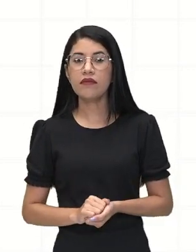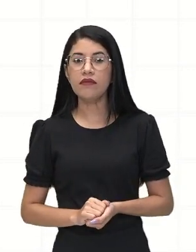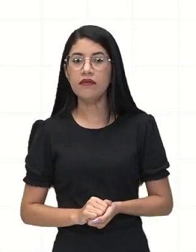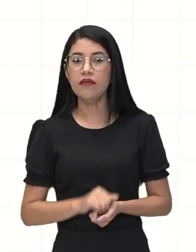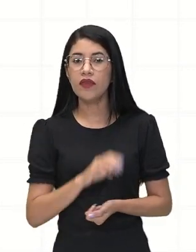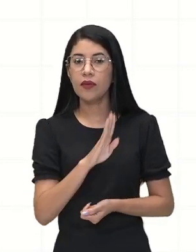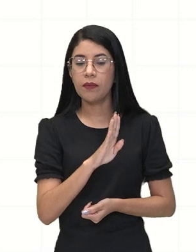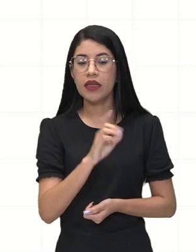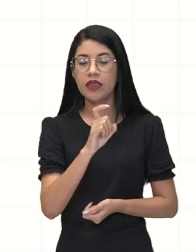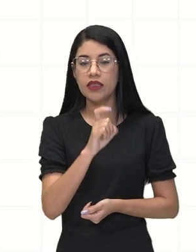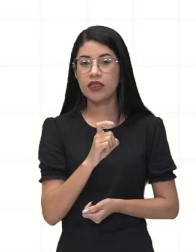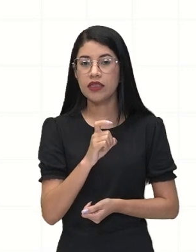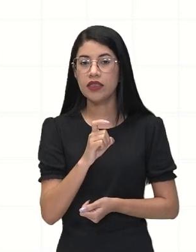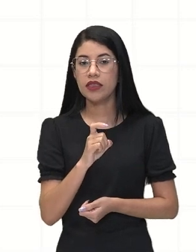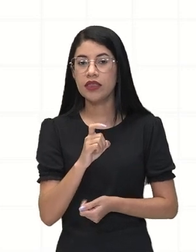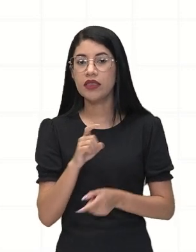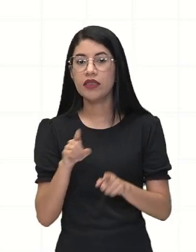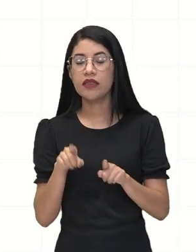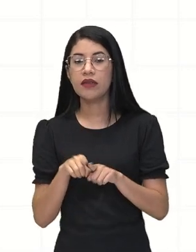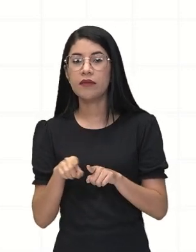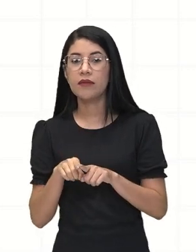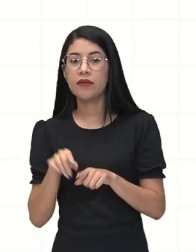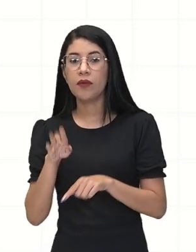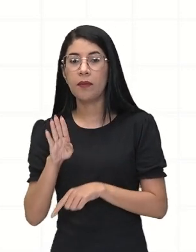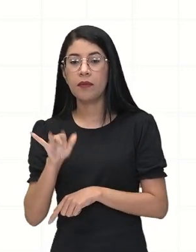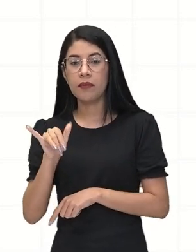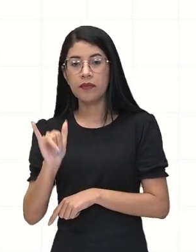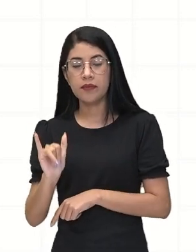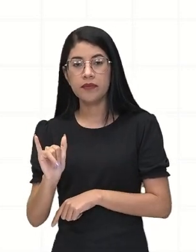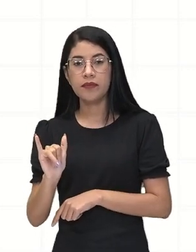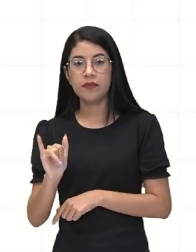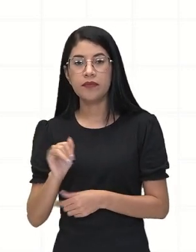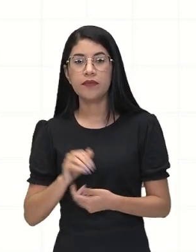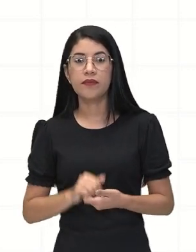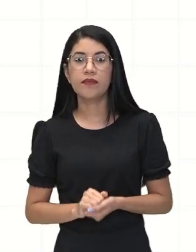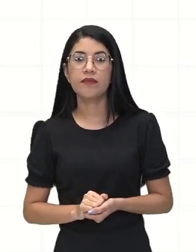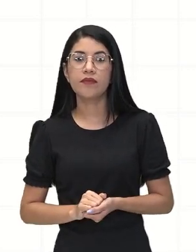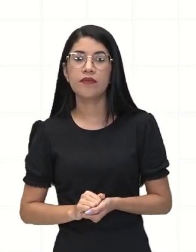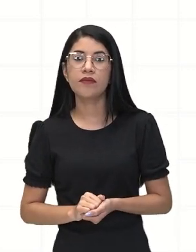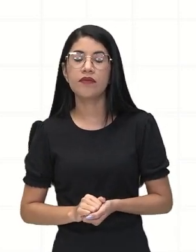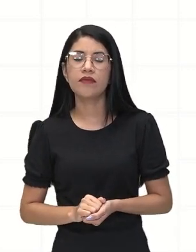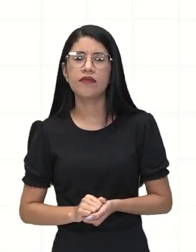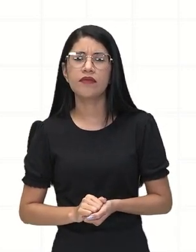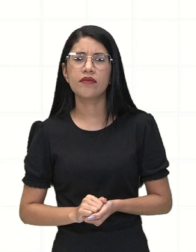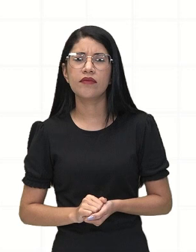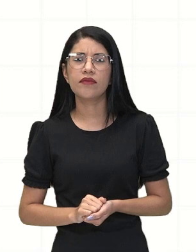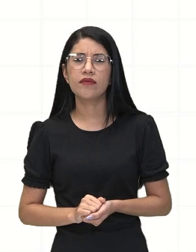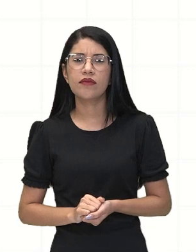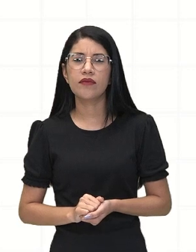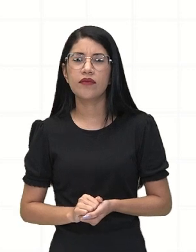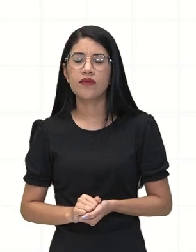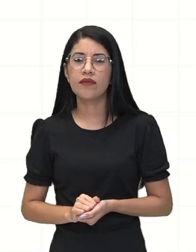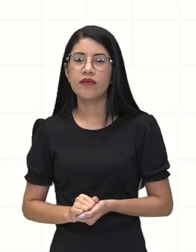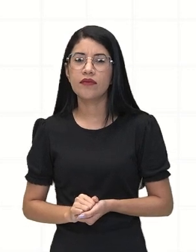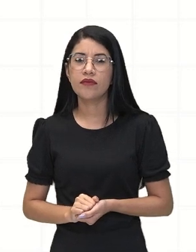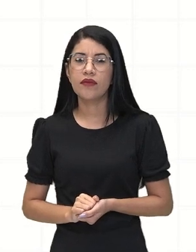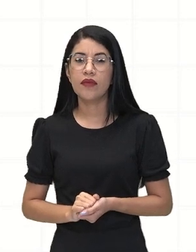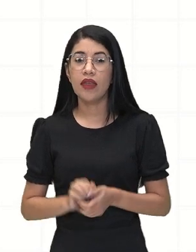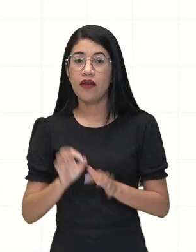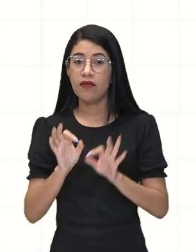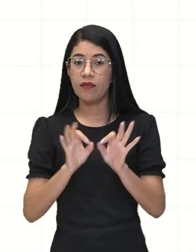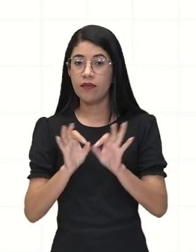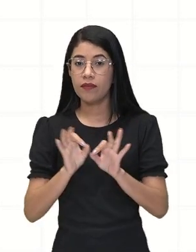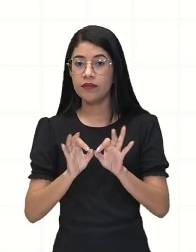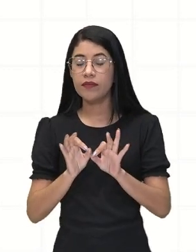nessa parcela quanto nessa parcela. Então, agora a gente vai agrupar eles. Então, vai ficar exatamente aqui,